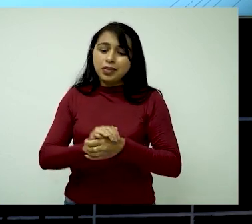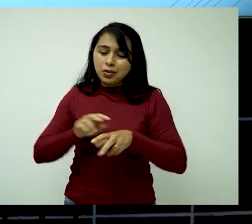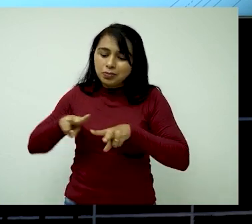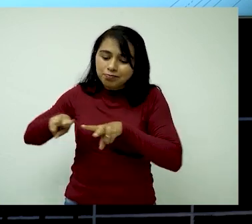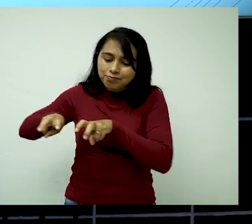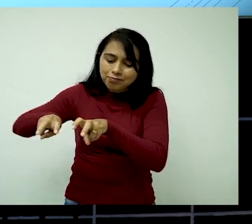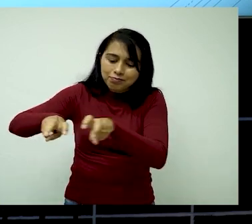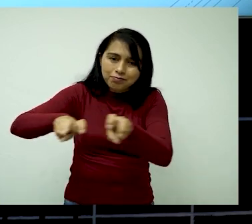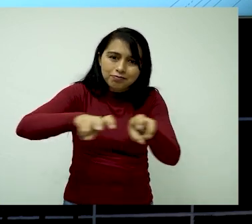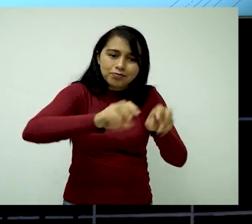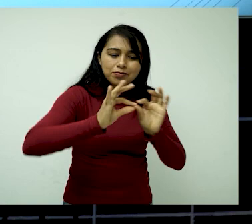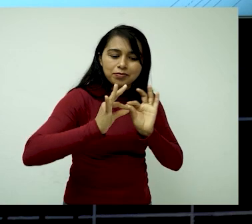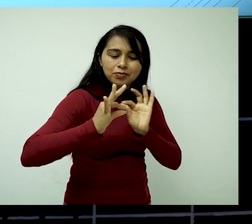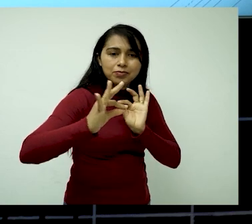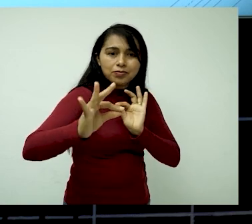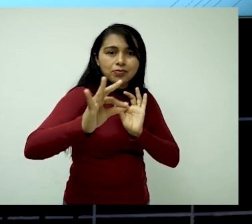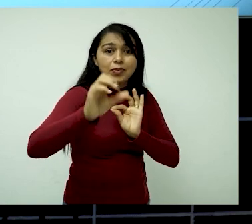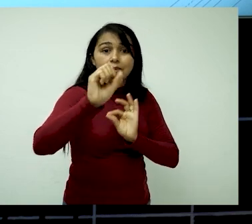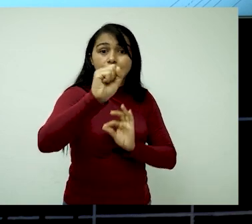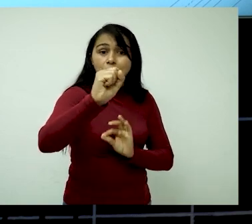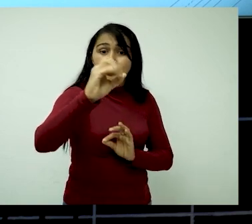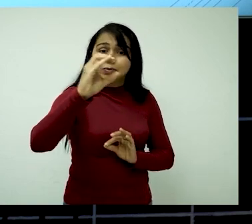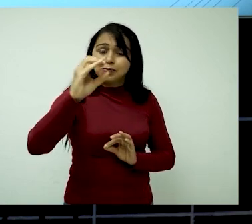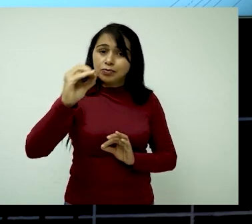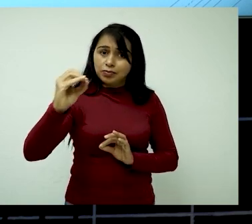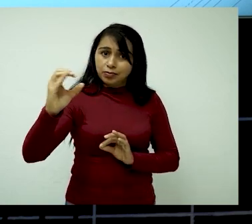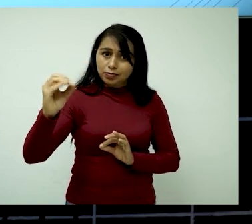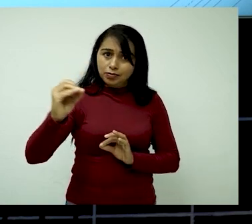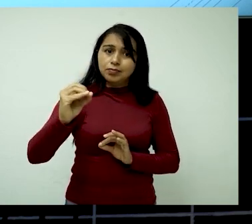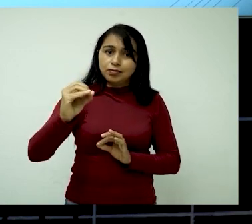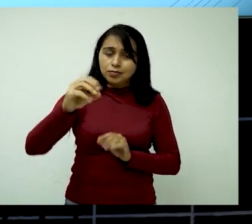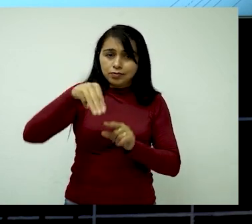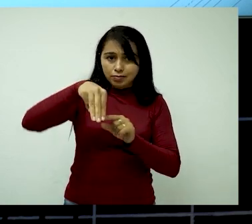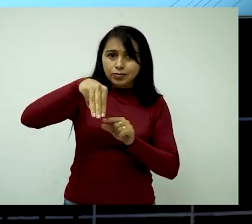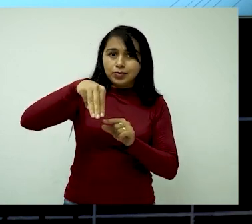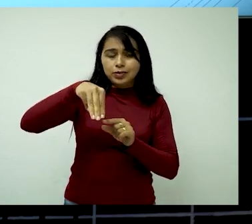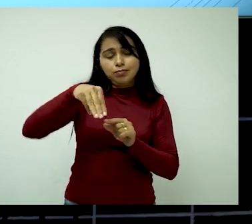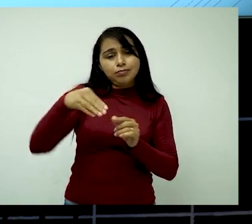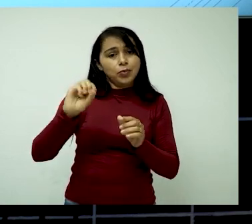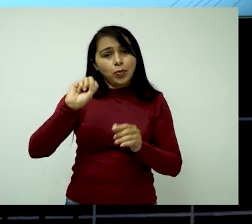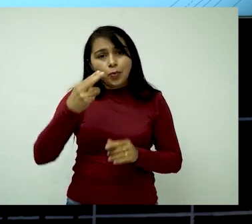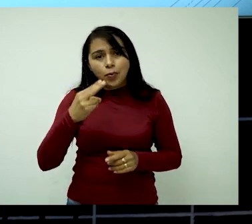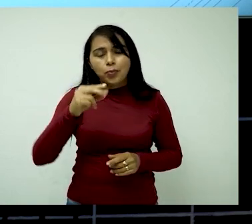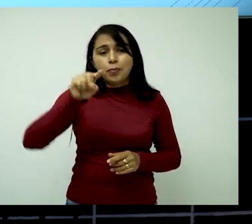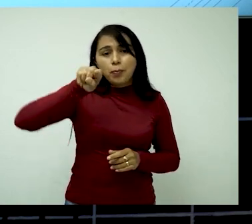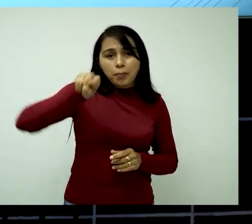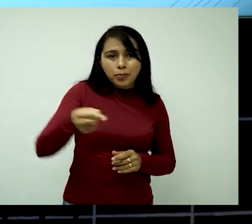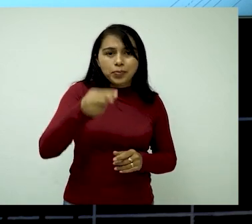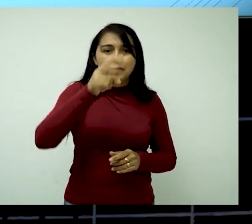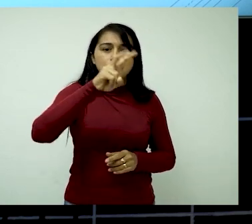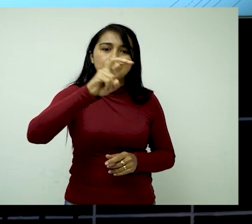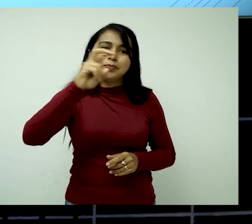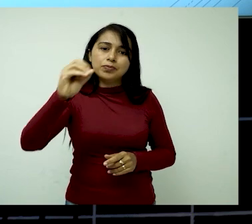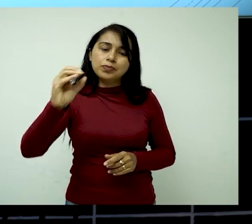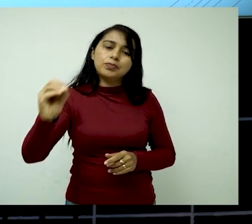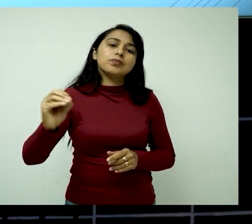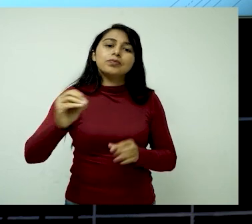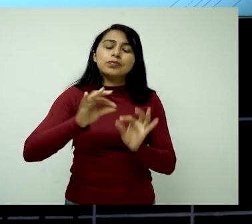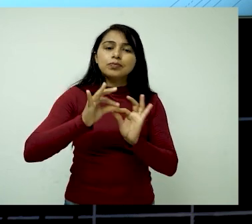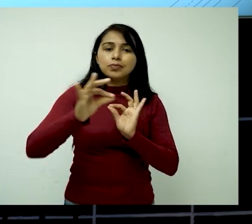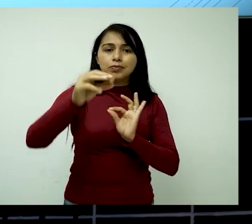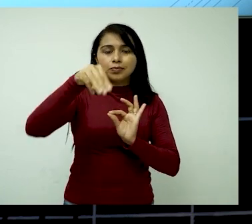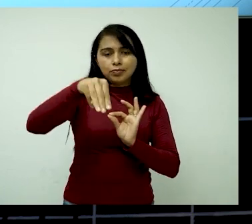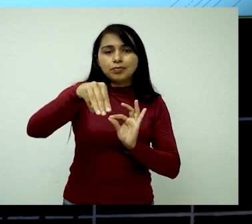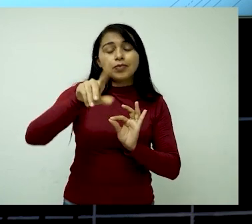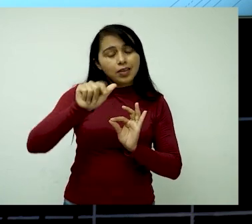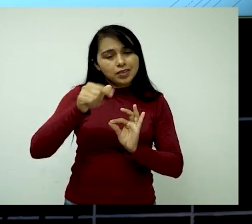seu circuito ali de 800 e 1.500 metros. Essa é a nossa principal diferença, tá?